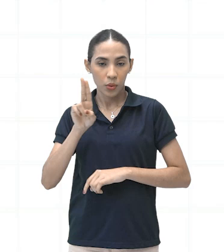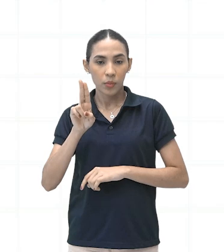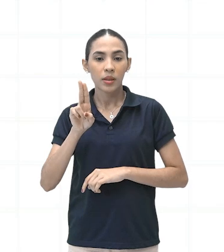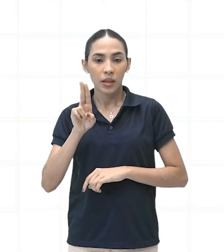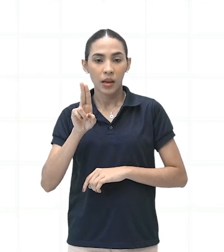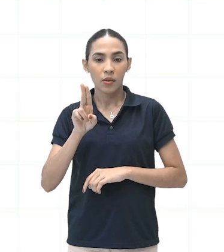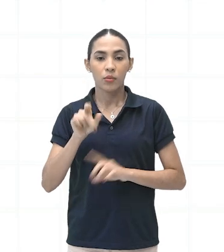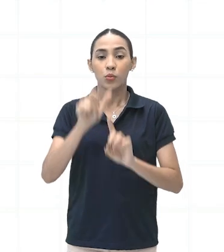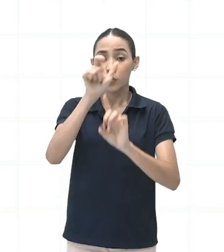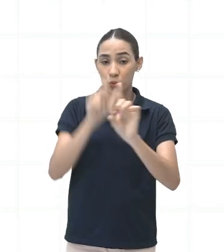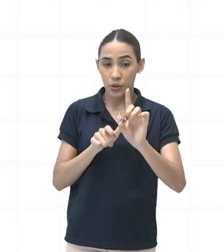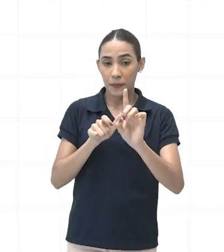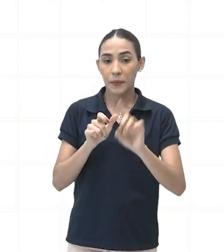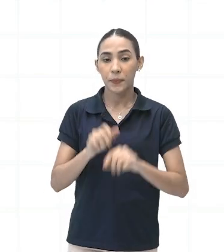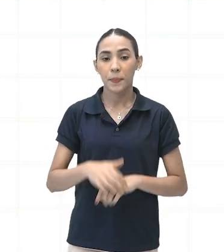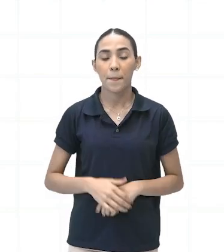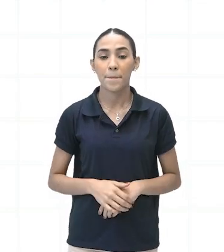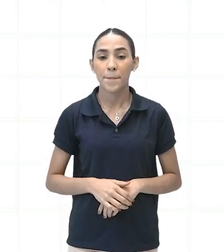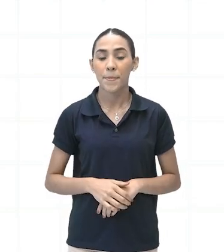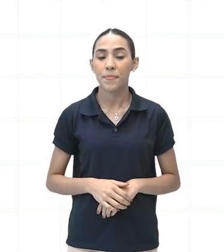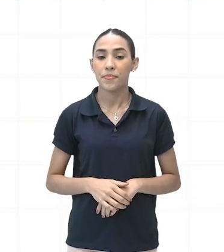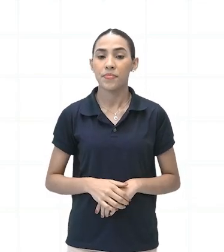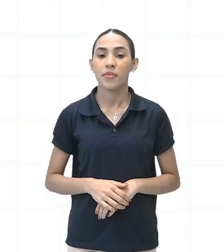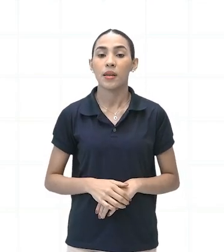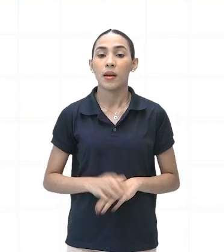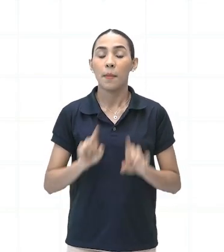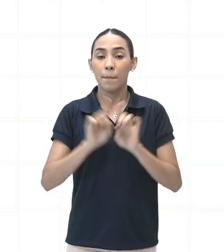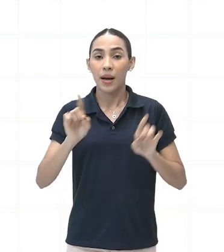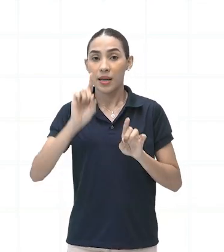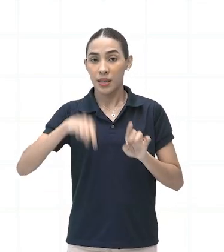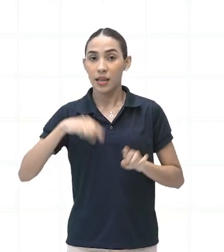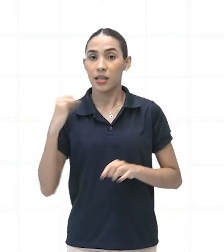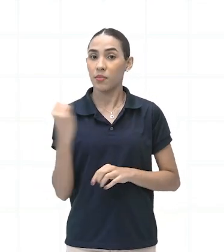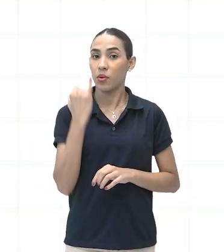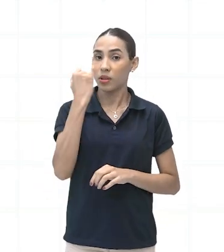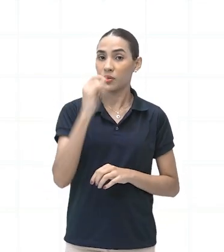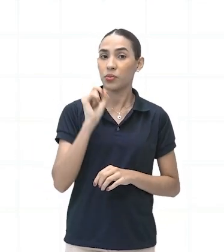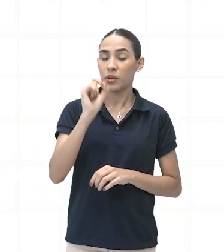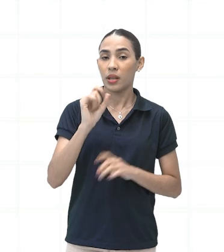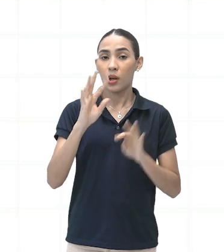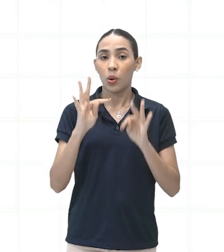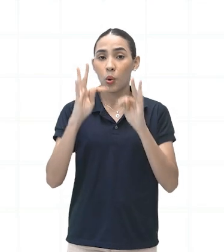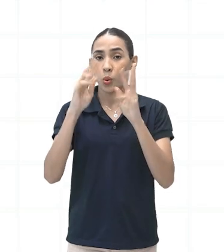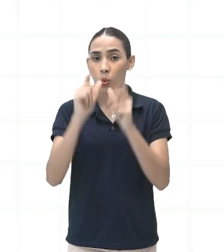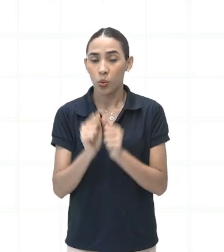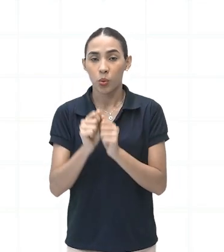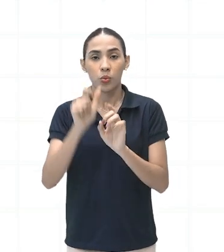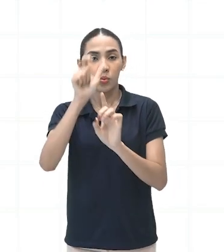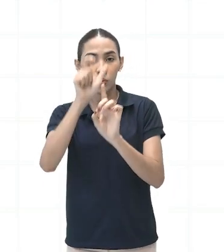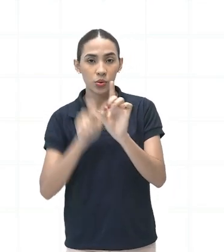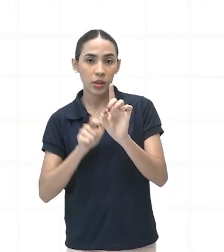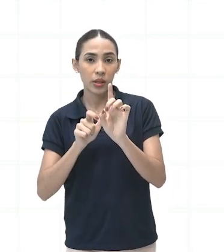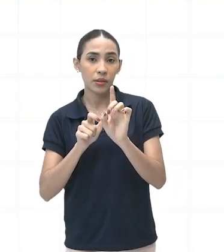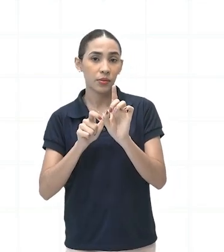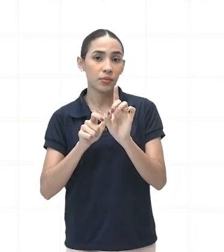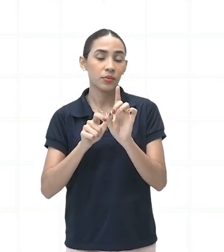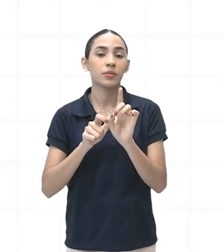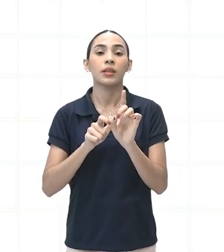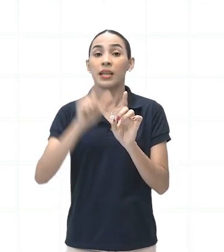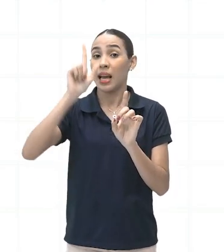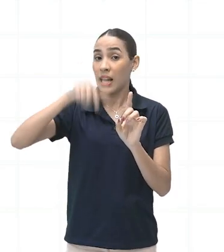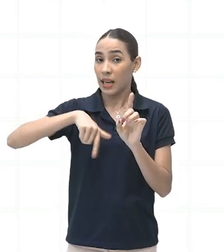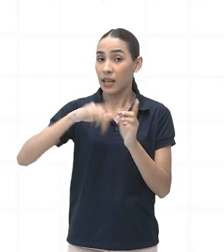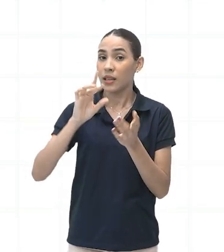sujeito da nossa oração. Agora, um ponto importante também. Todo sujeito, pelo menos aqueles que